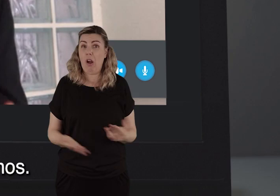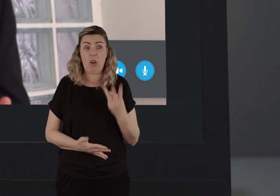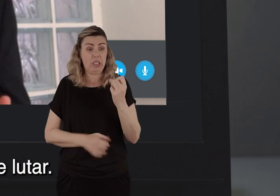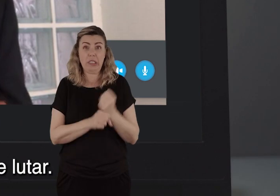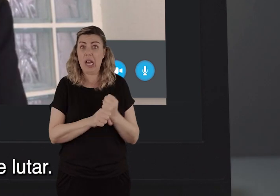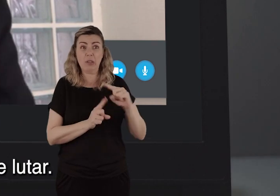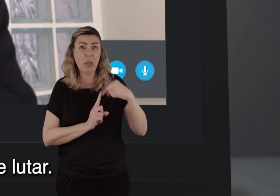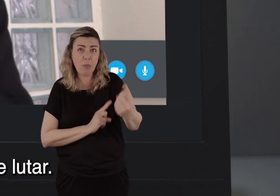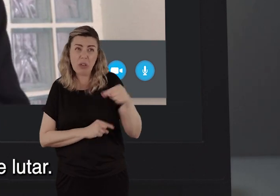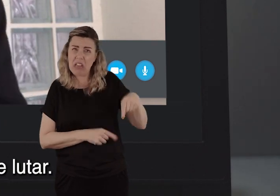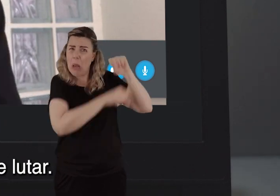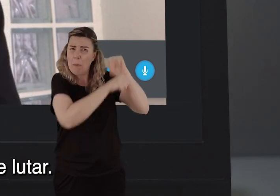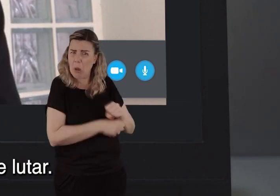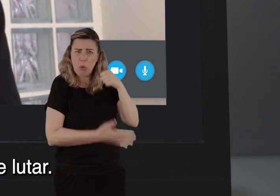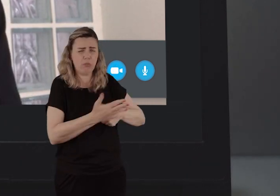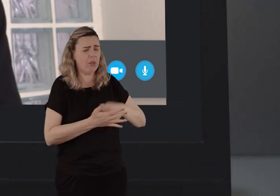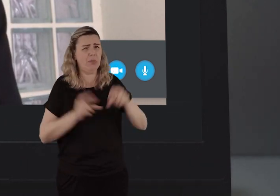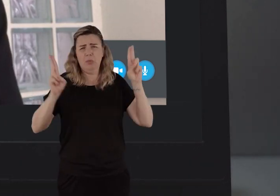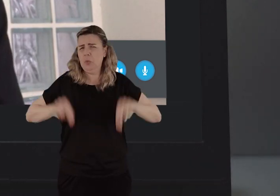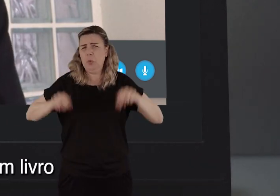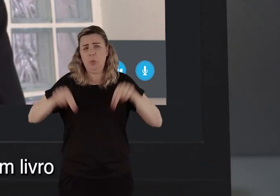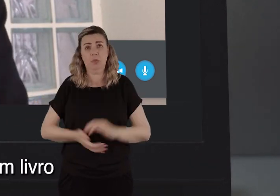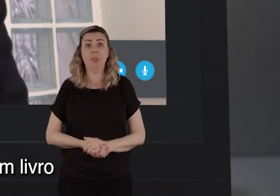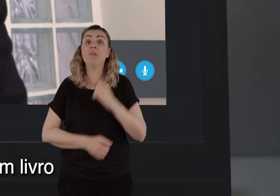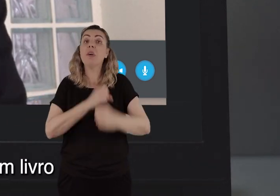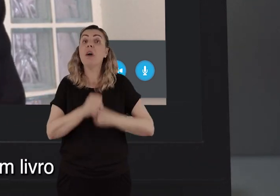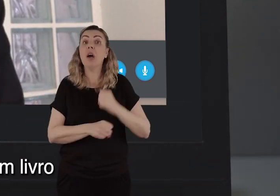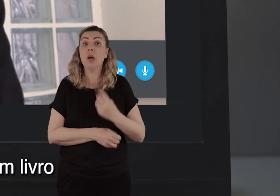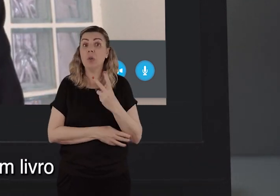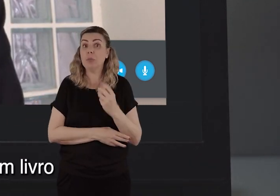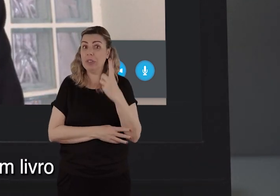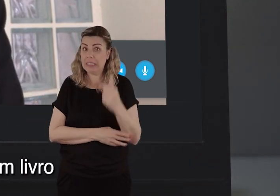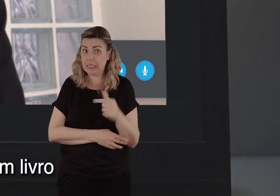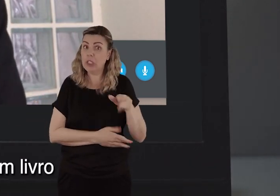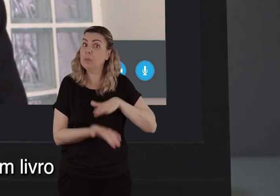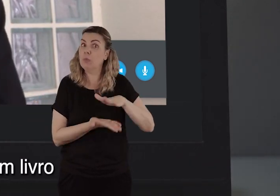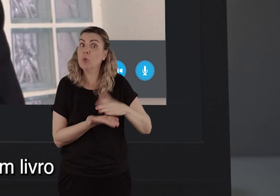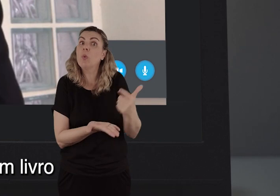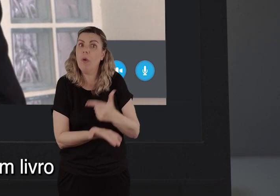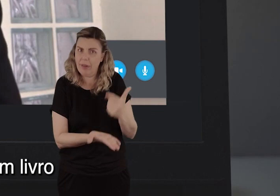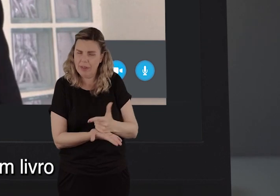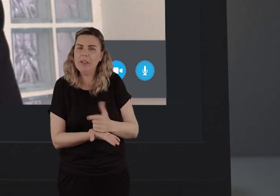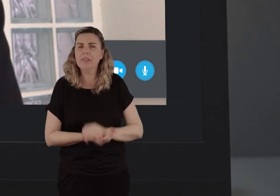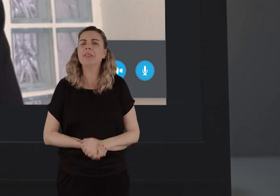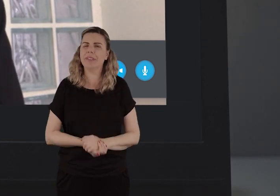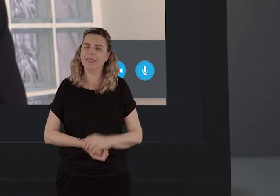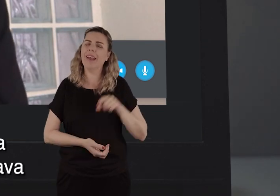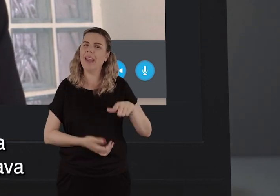30 anos. O Zanetti nunca parou de lutar. Em 2017, ele publicou um